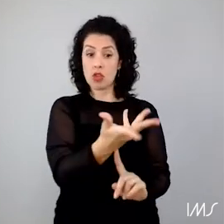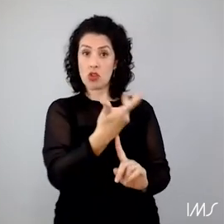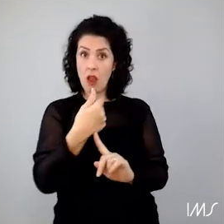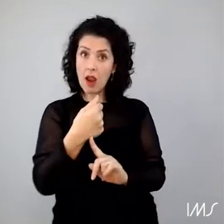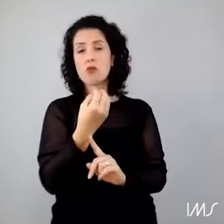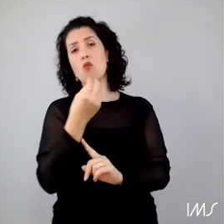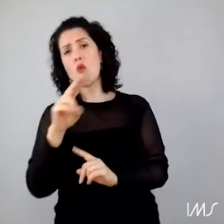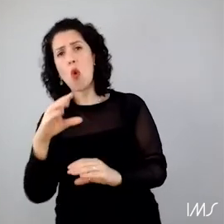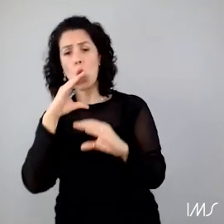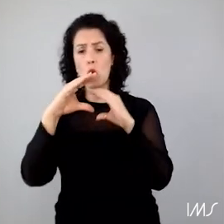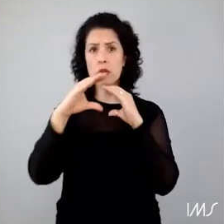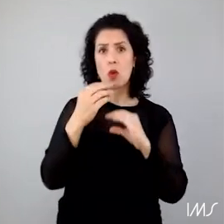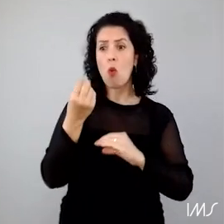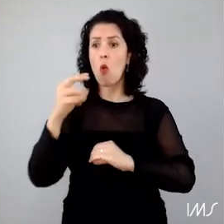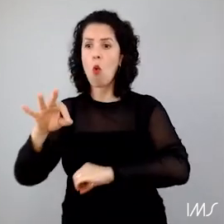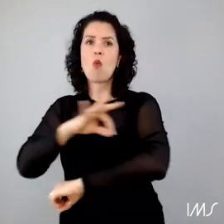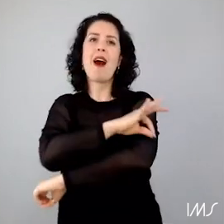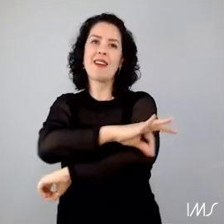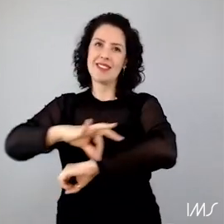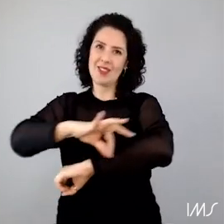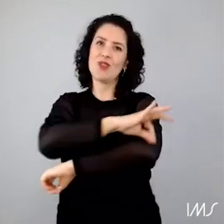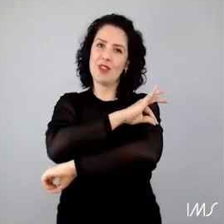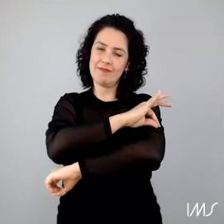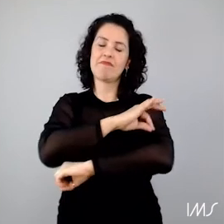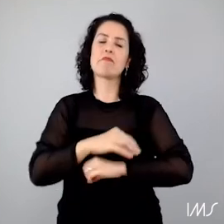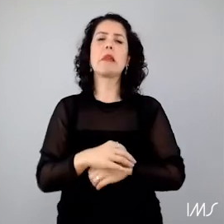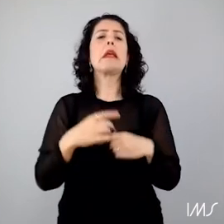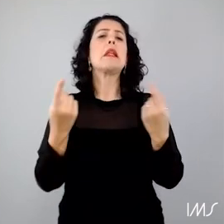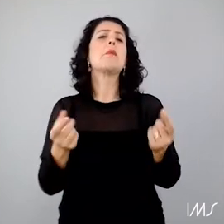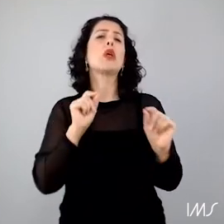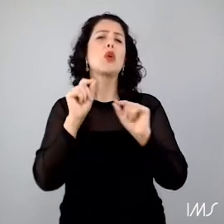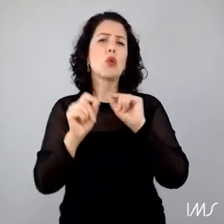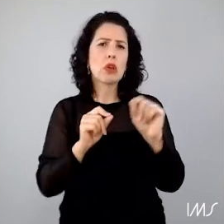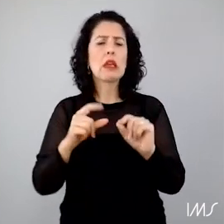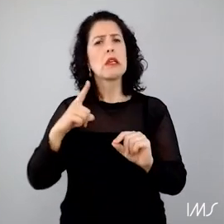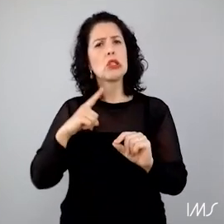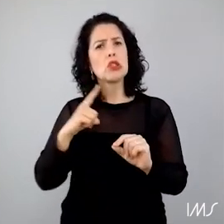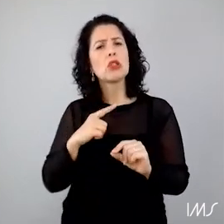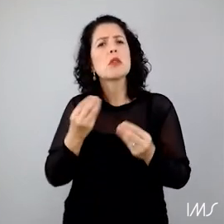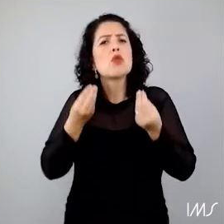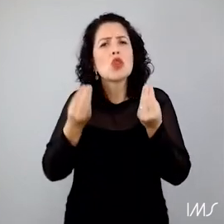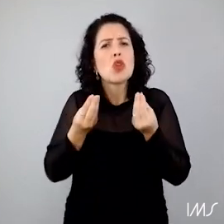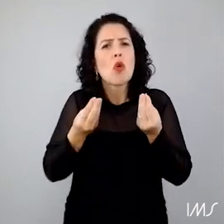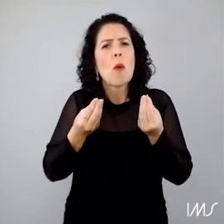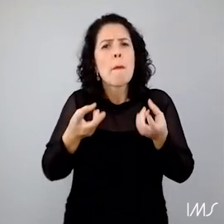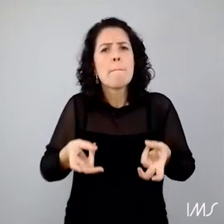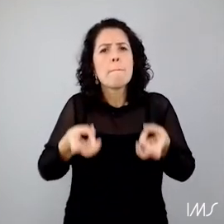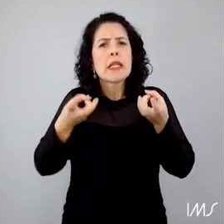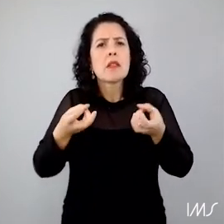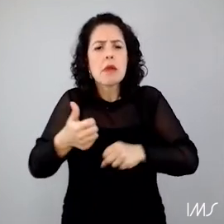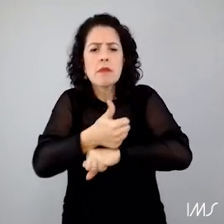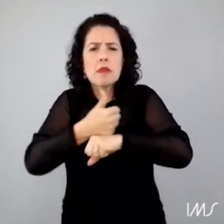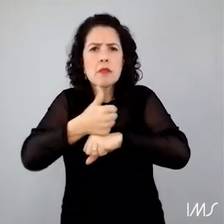faculdades de comunicação e arquitetura. Volta à tona uma antiga reivindicação sobre o reconhecimento da